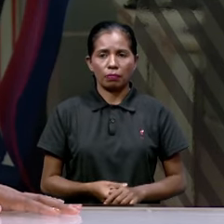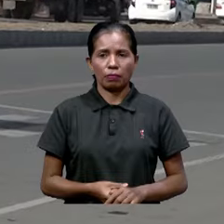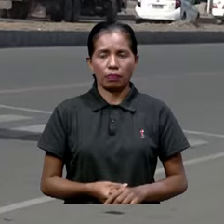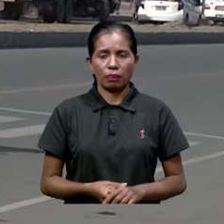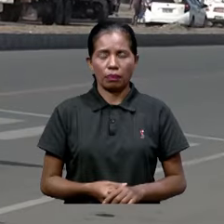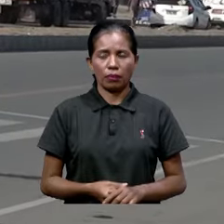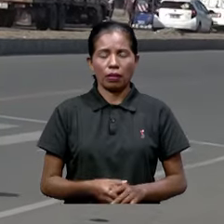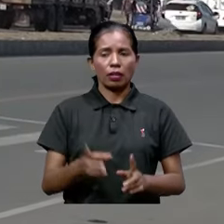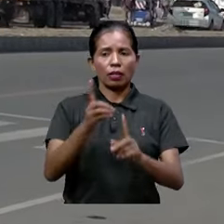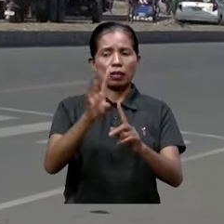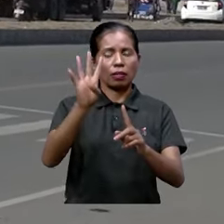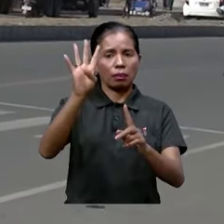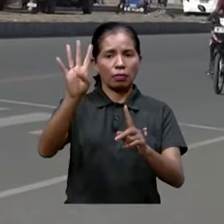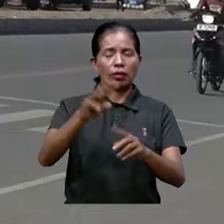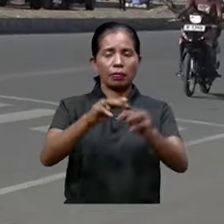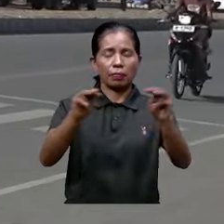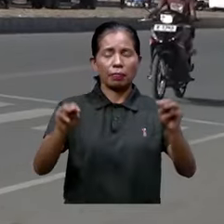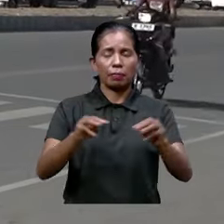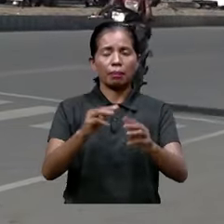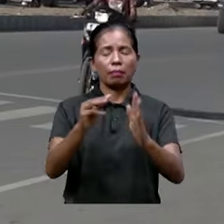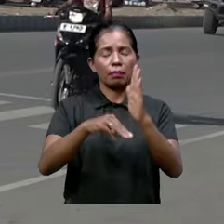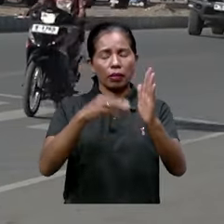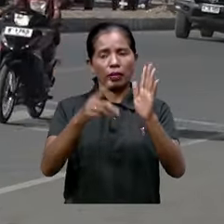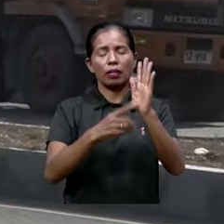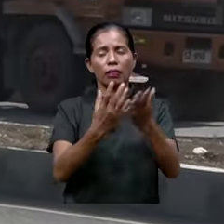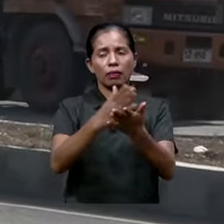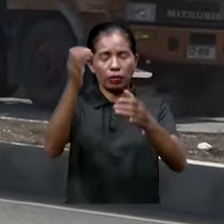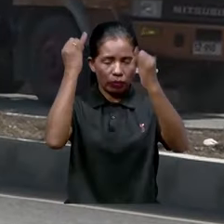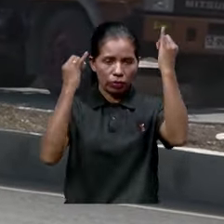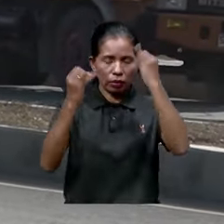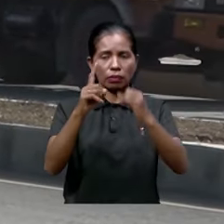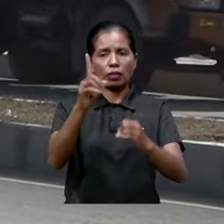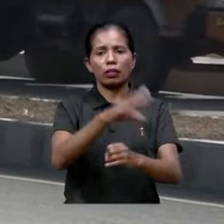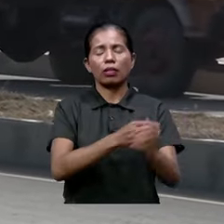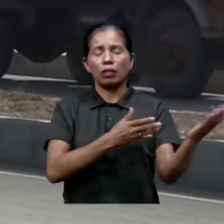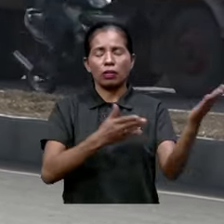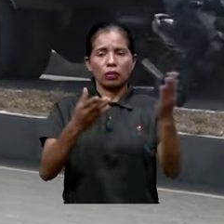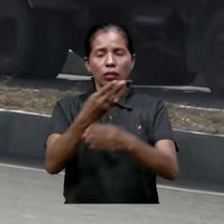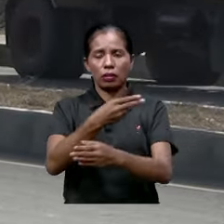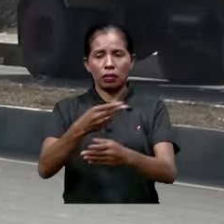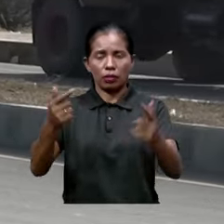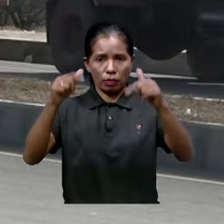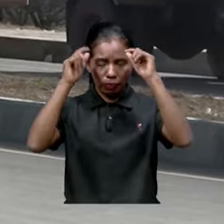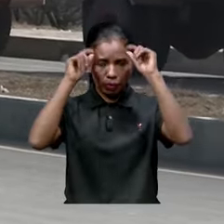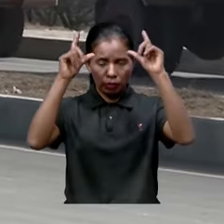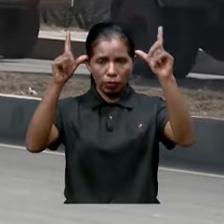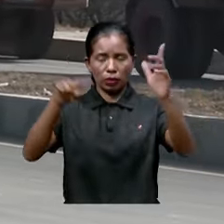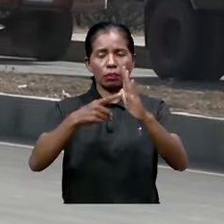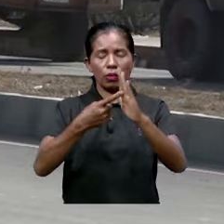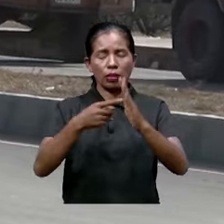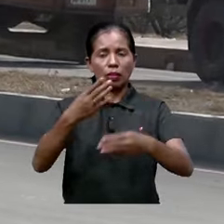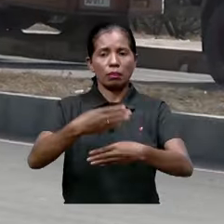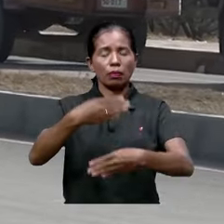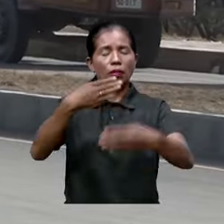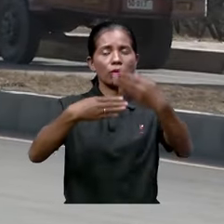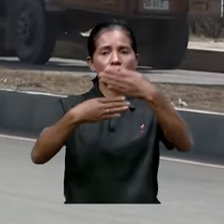Ia lorong hat fulan julho ne, media Kompas Indonesia divulga informasam ida nebe hati tengkatek, exportação indonesianian mai Timor-Leste hau russo bloco ai